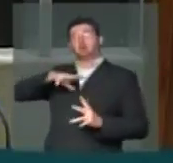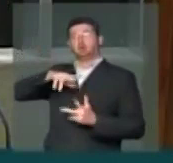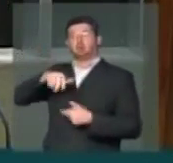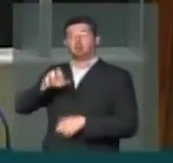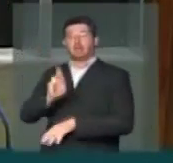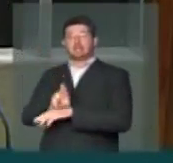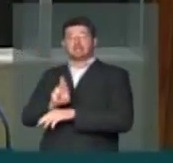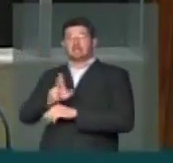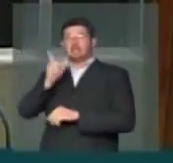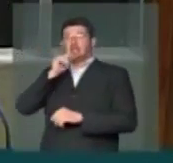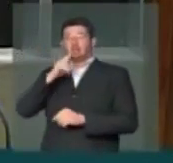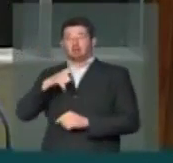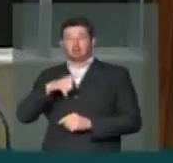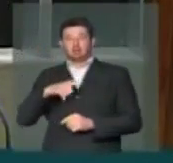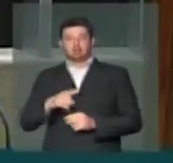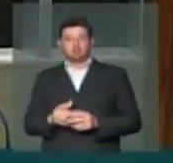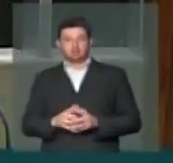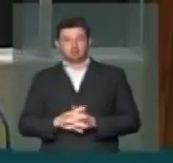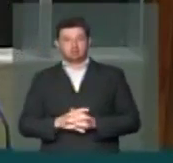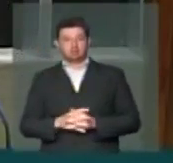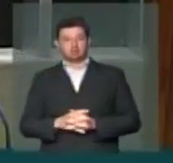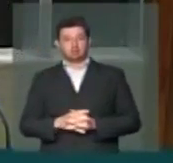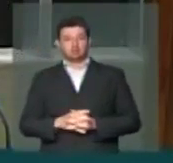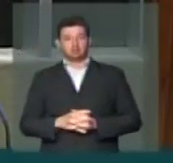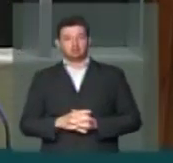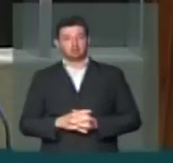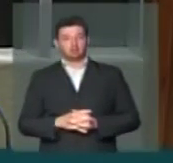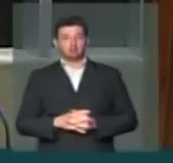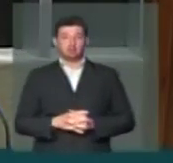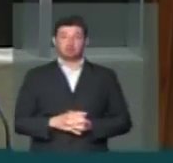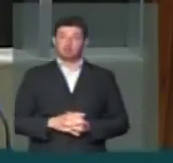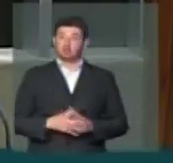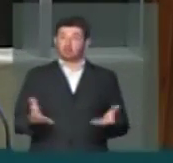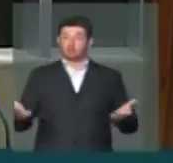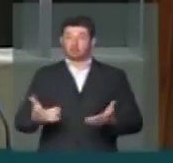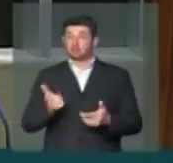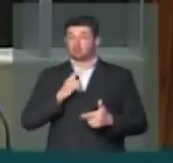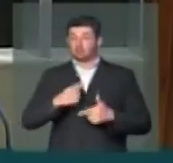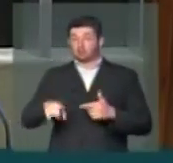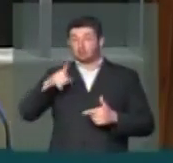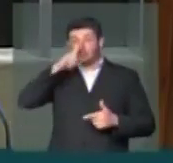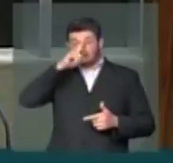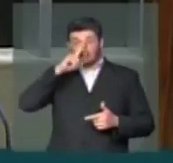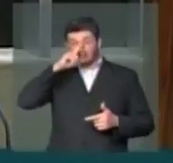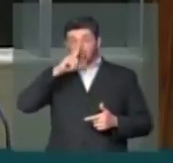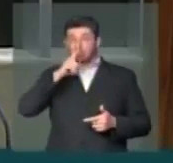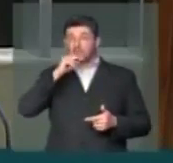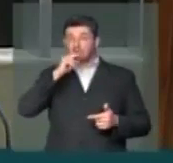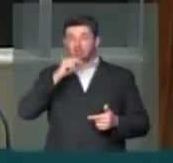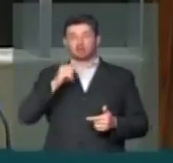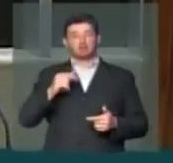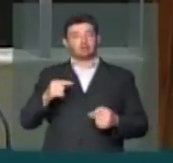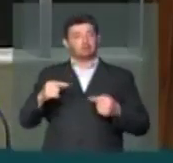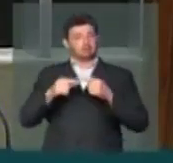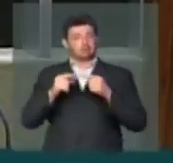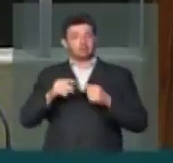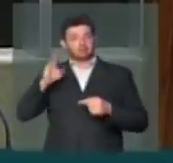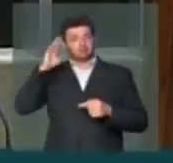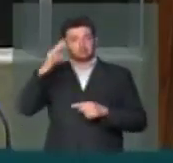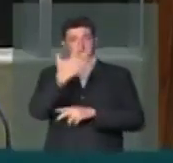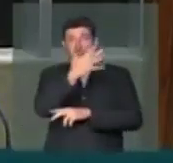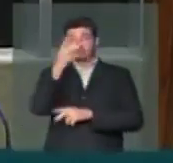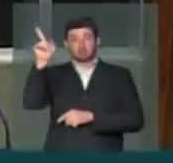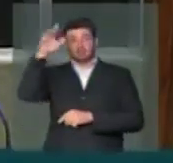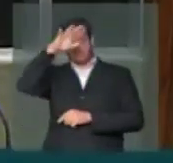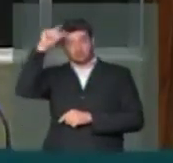o maior reservatório de água potável do planeta, vive hoje uma crise hídrica que tem a ver, por exemplo, com o desmatamento